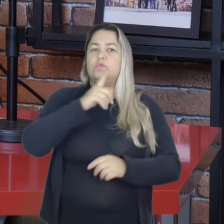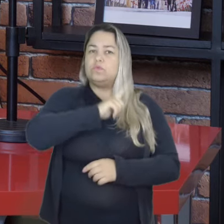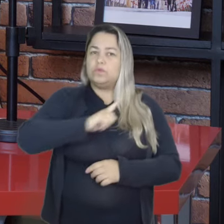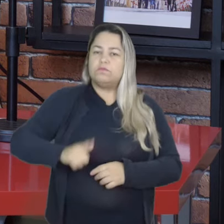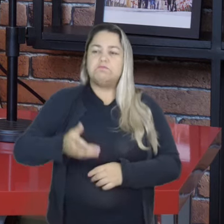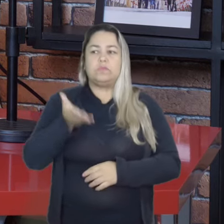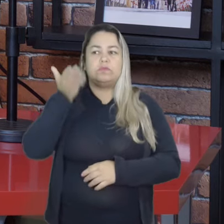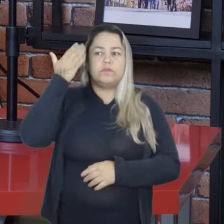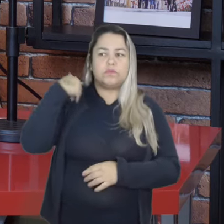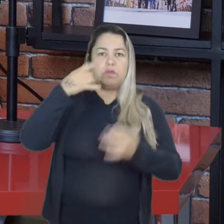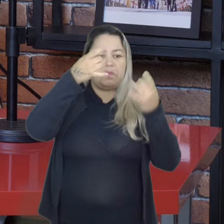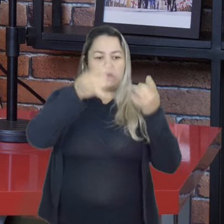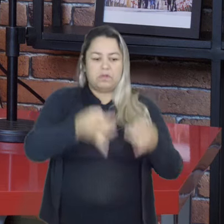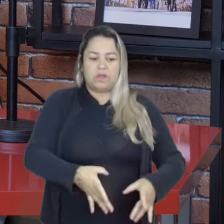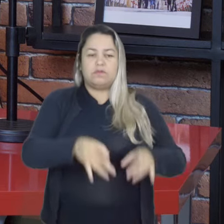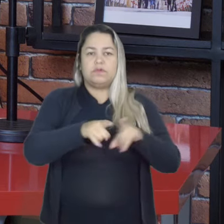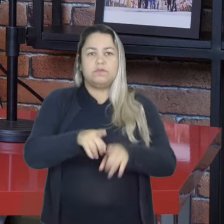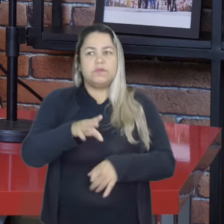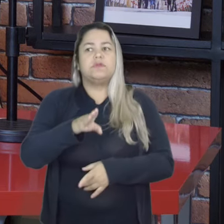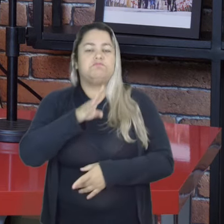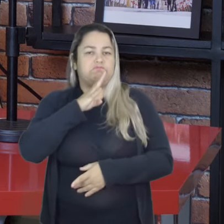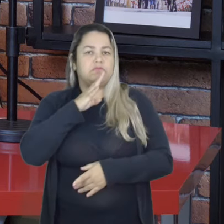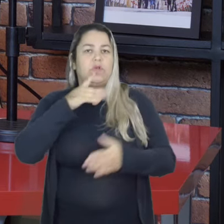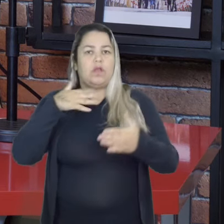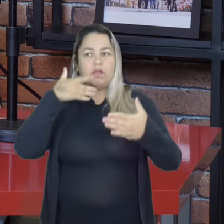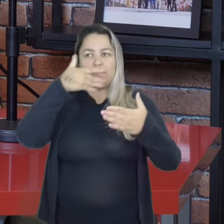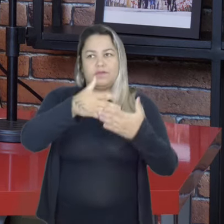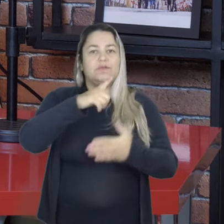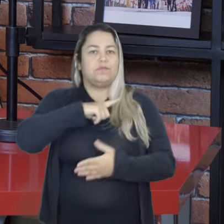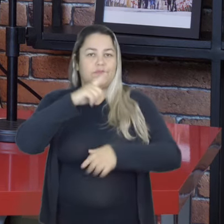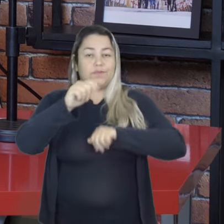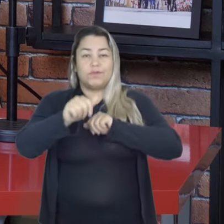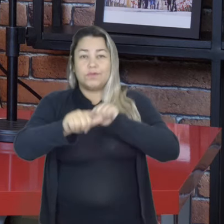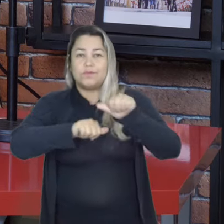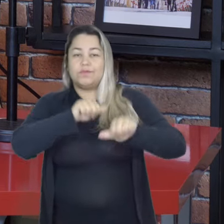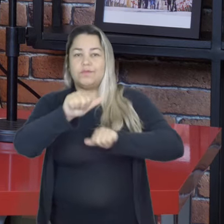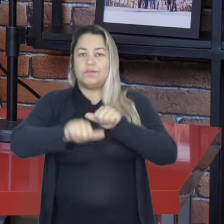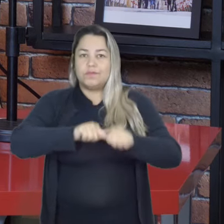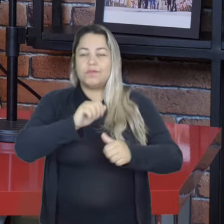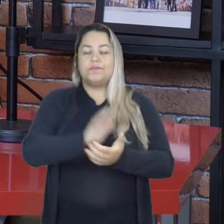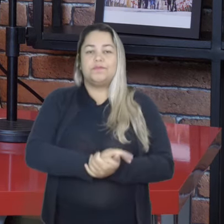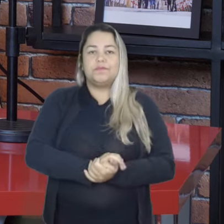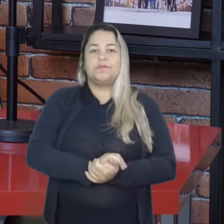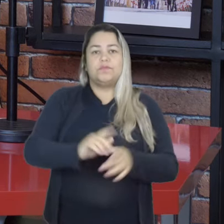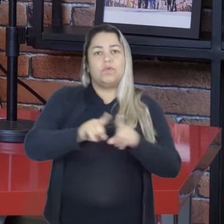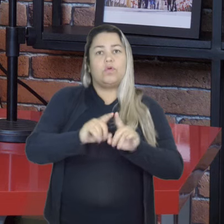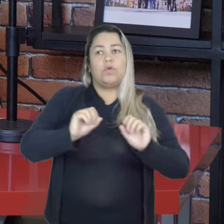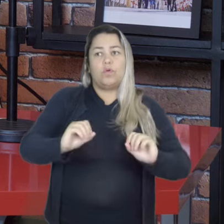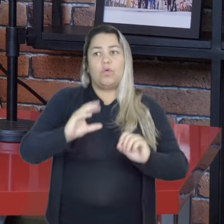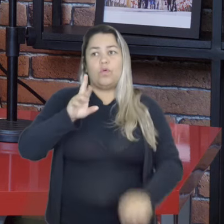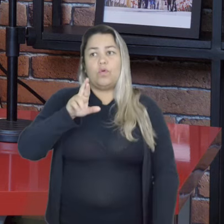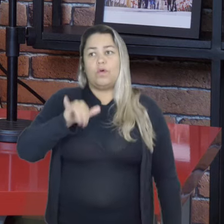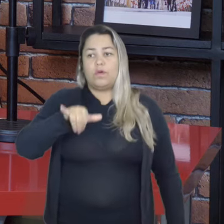criticou o governo anterior, que deixou o país totalmente abandonado, e reconheceu que, apesar dos avanços, ainda há muito o que fazer. Durante o evento, o